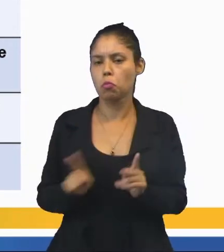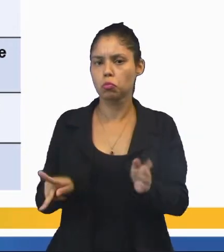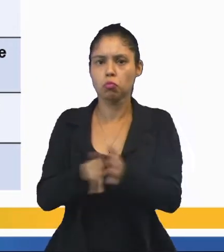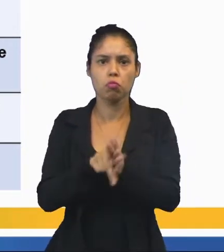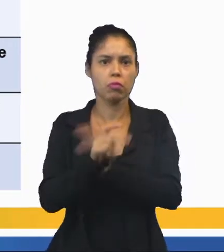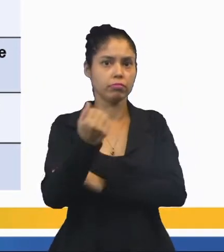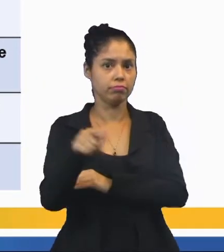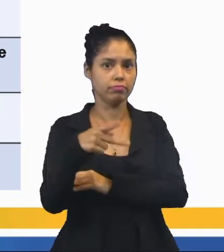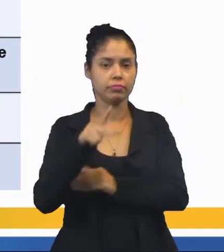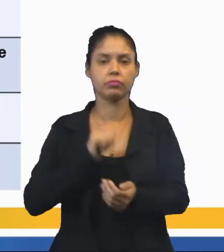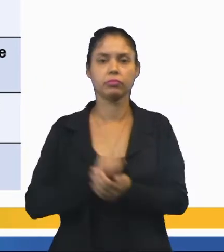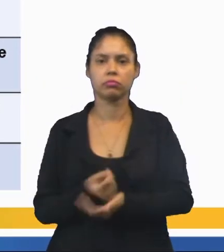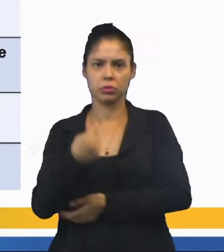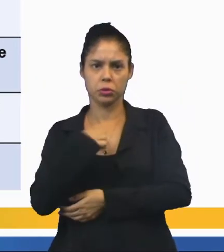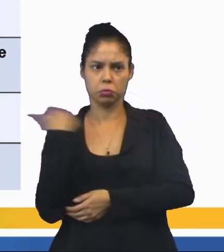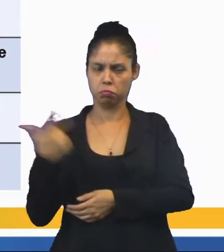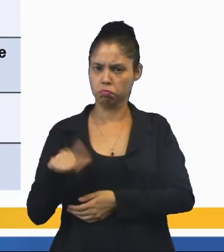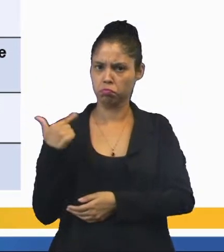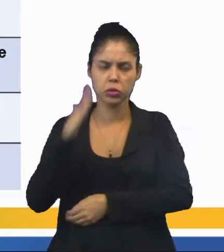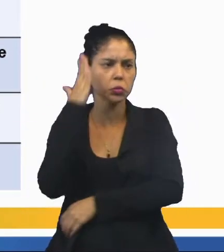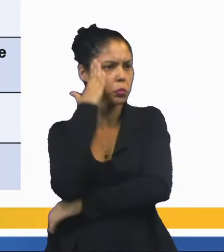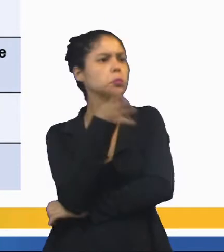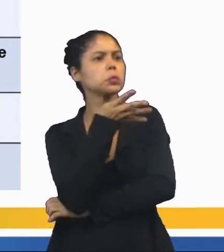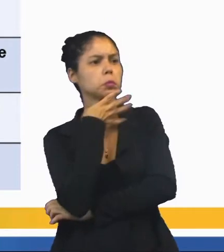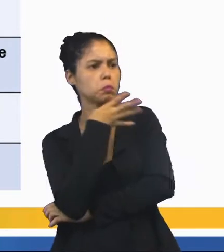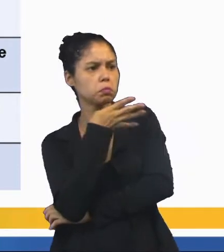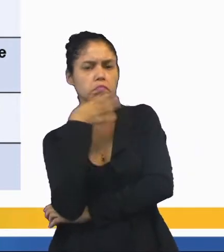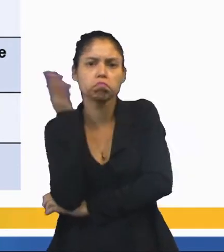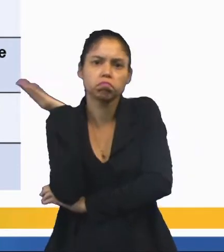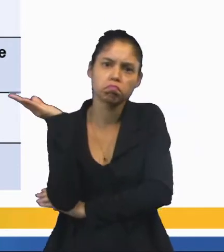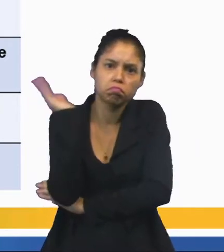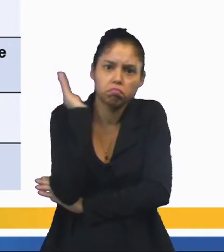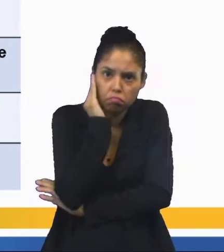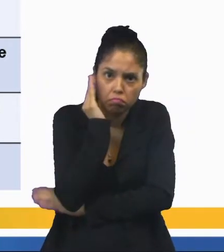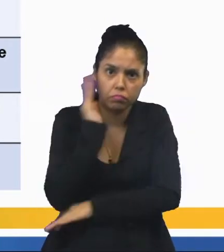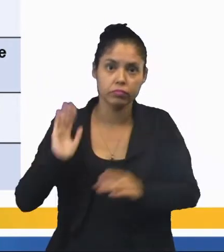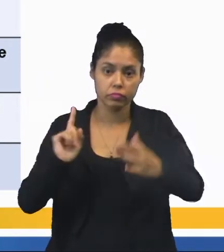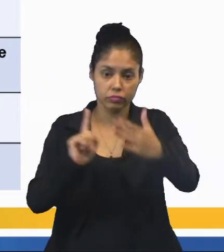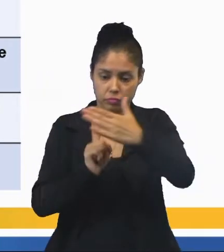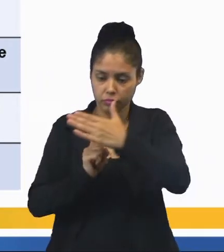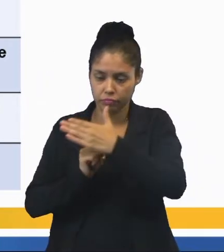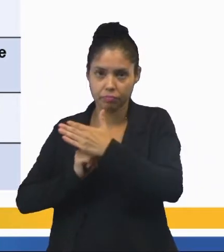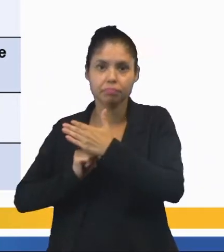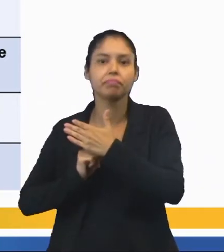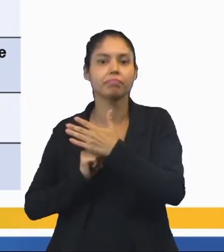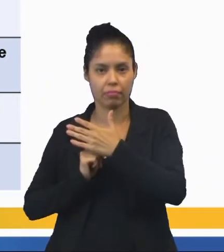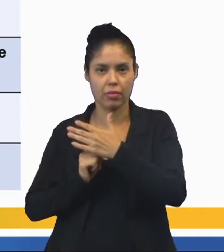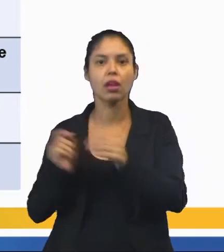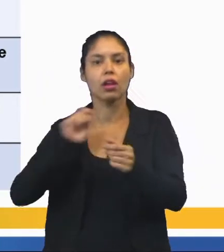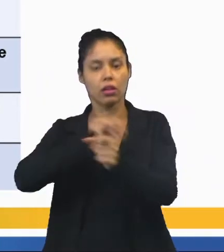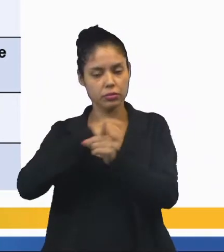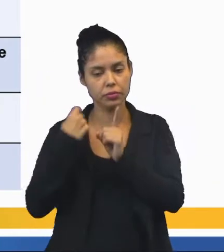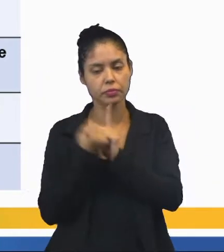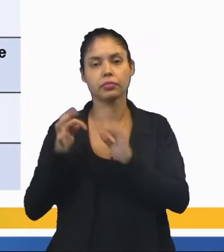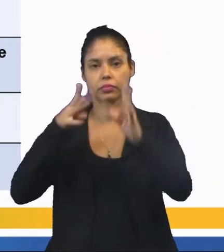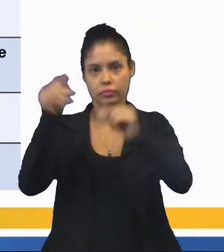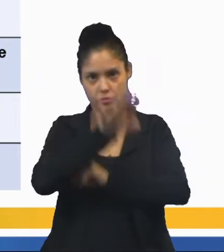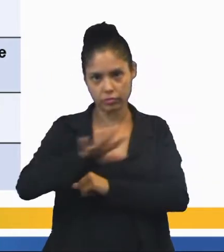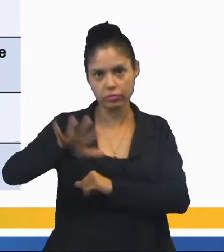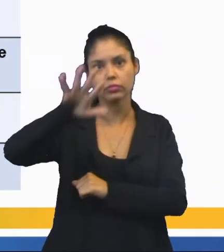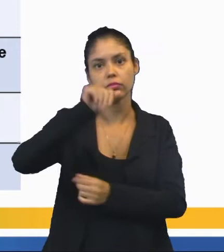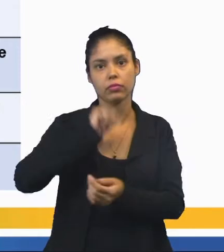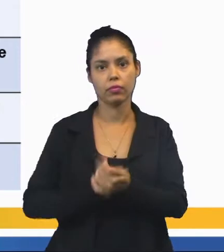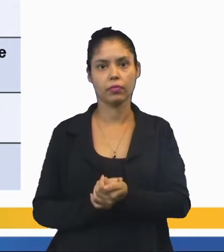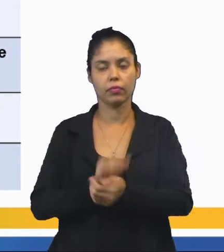justa. Caramba, eu que não tenho religião estou reconhecendo isso. Então é o acolhimento que a sociedade como um todo vai fazer